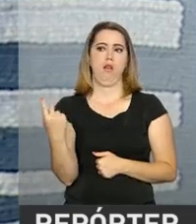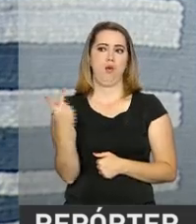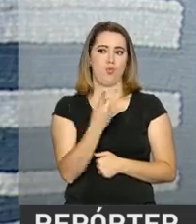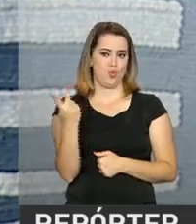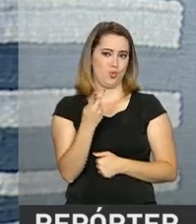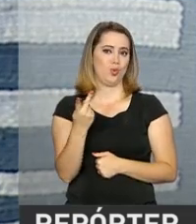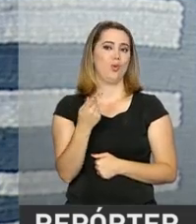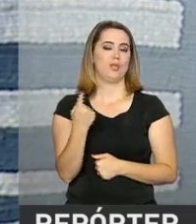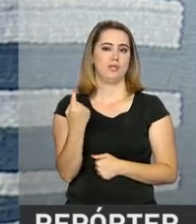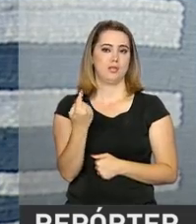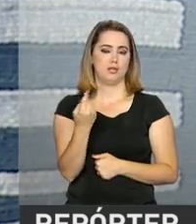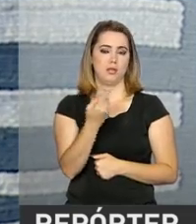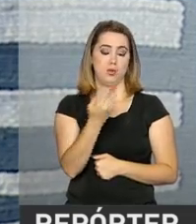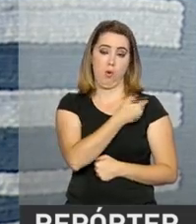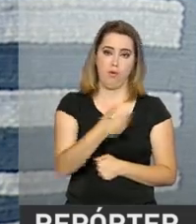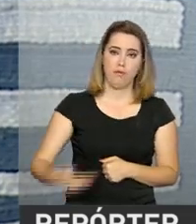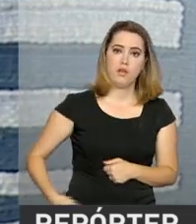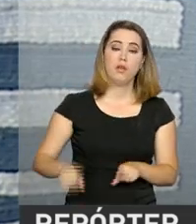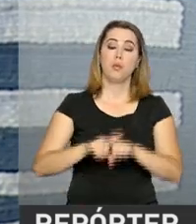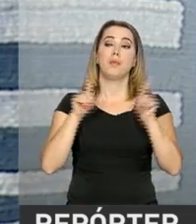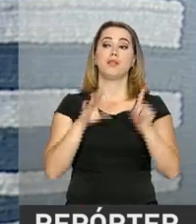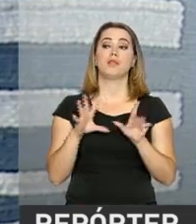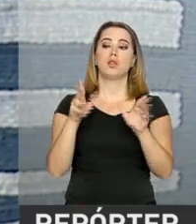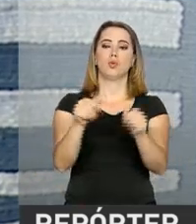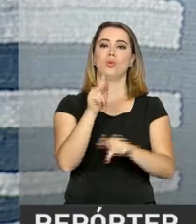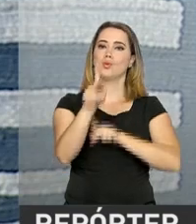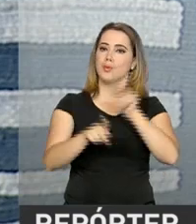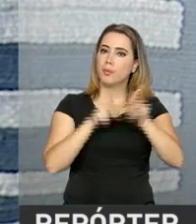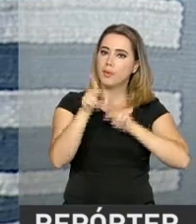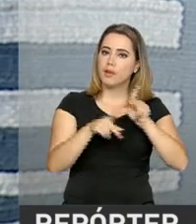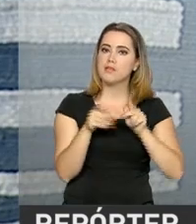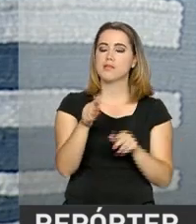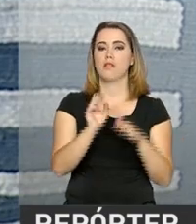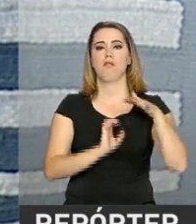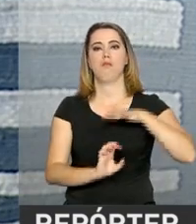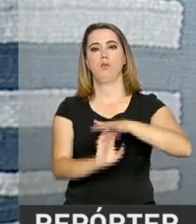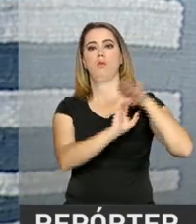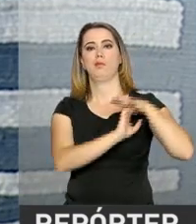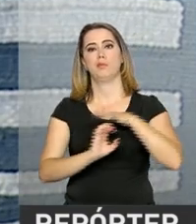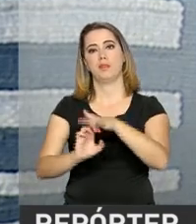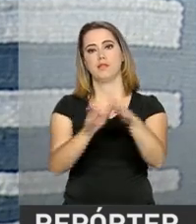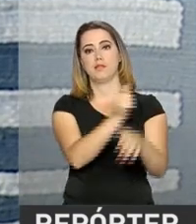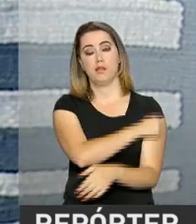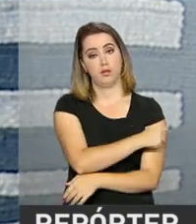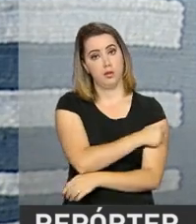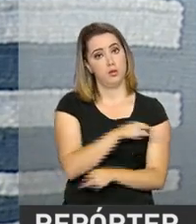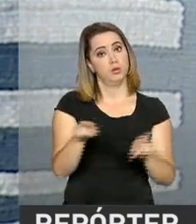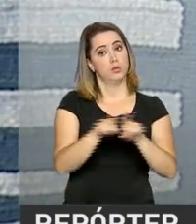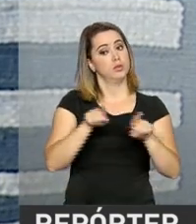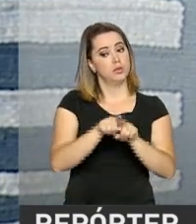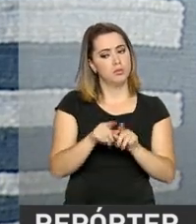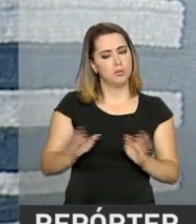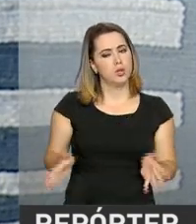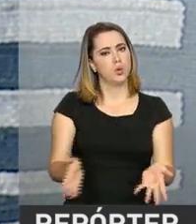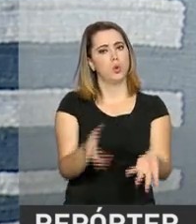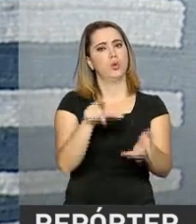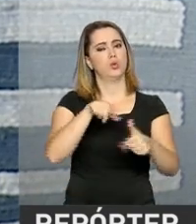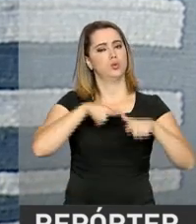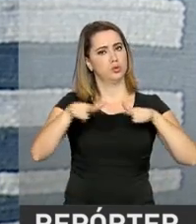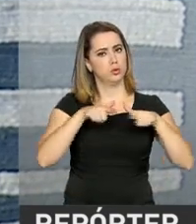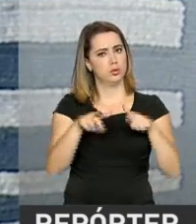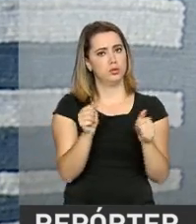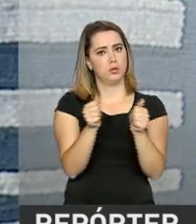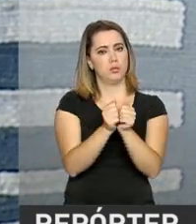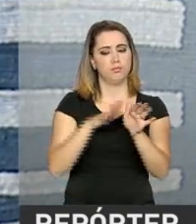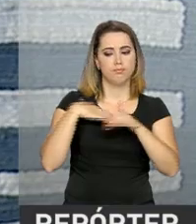nossos empresários nossos trabalhadores nossos Estudantes estão engajados nessa obra coletiva que é a